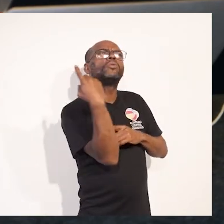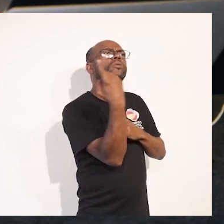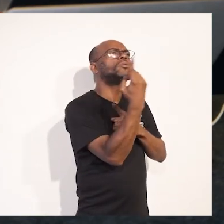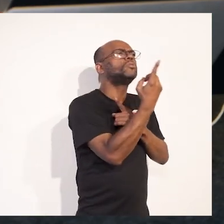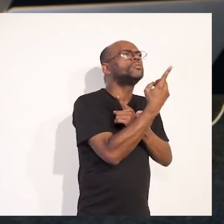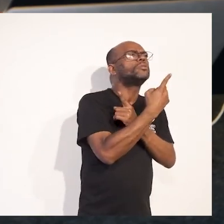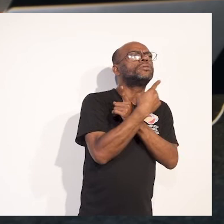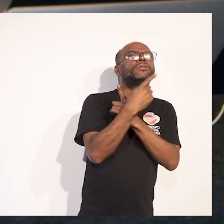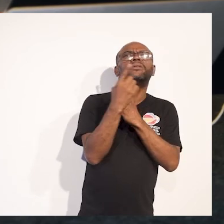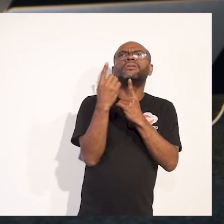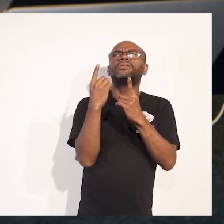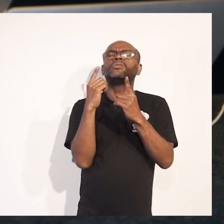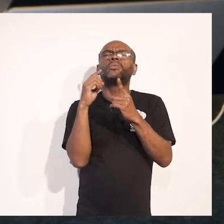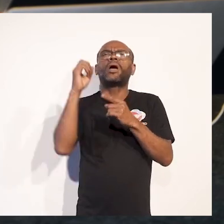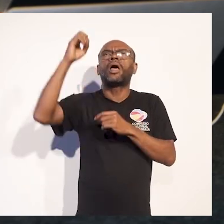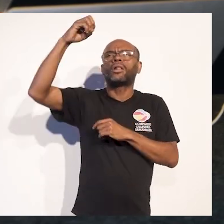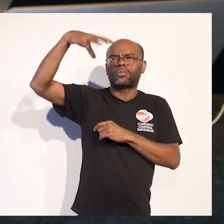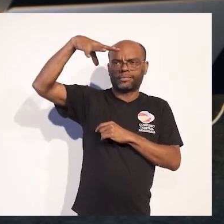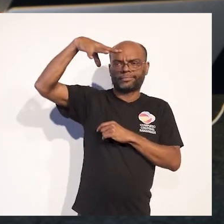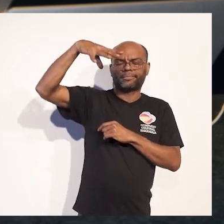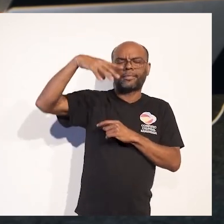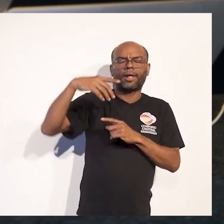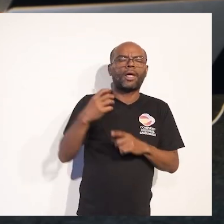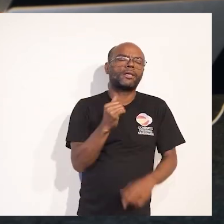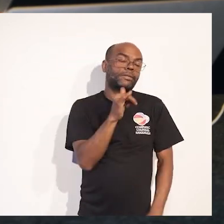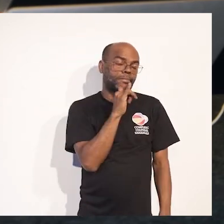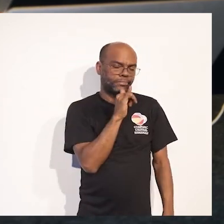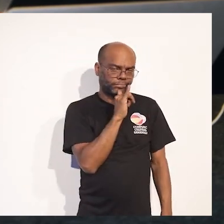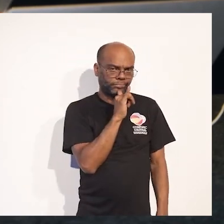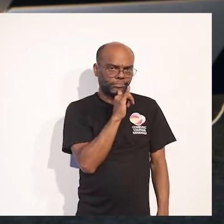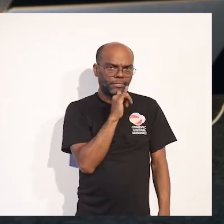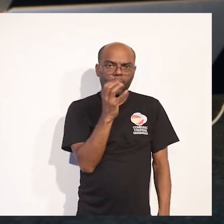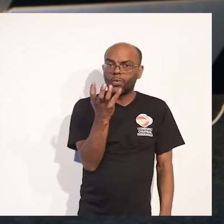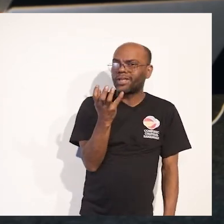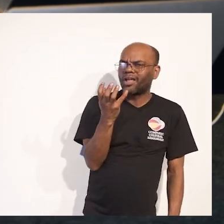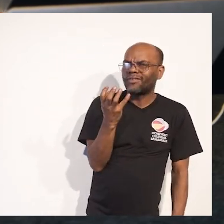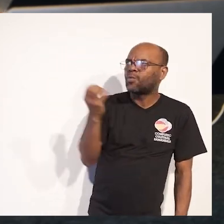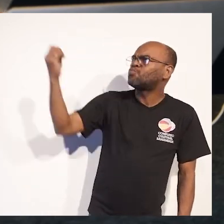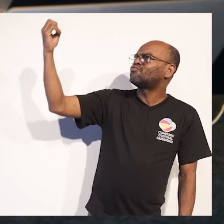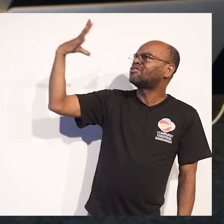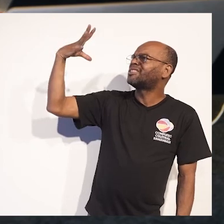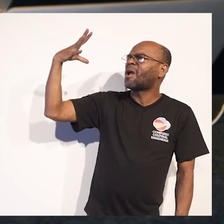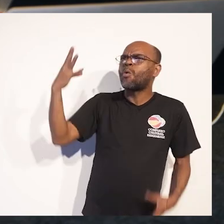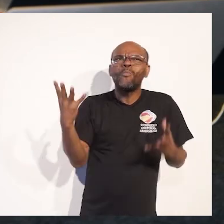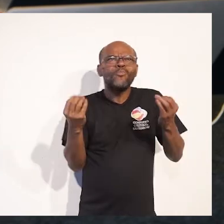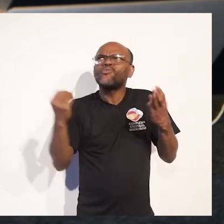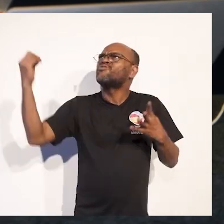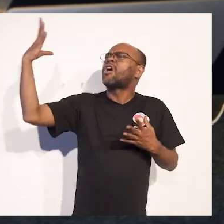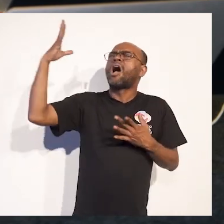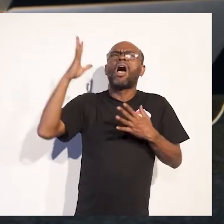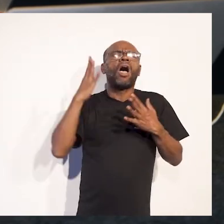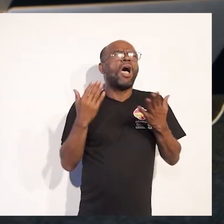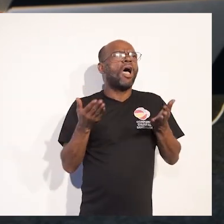o ambiente que você está iluminando. Como, por exemplo, eu quero fazer um dia ensolarado. Eu posso